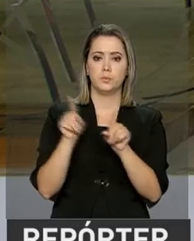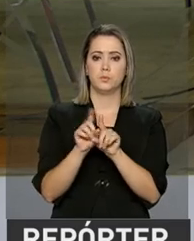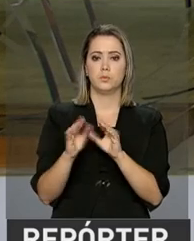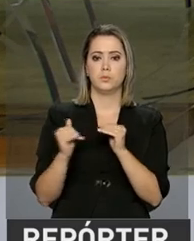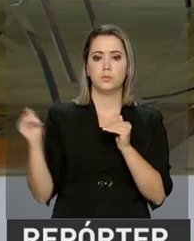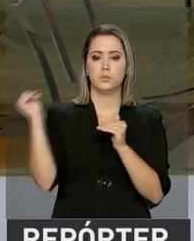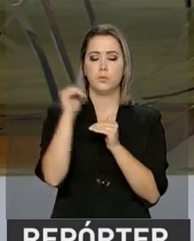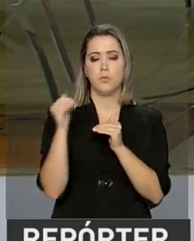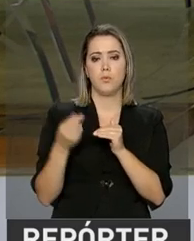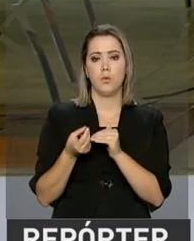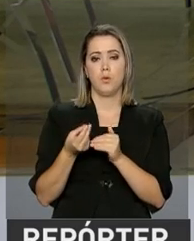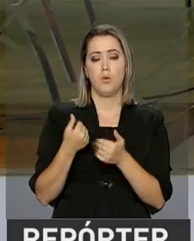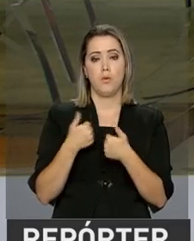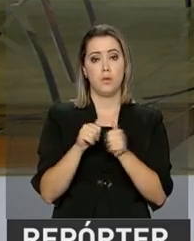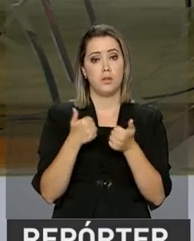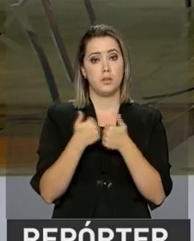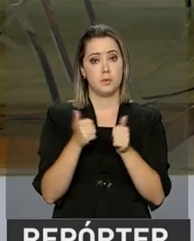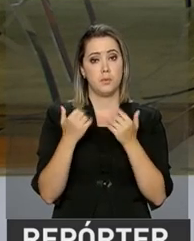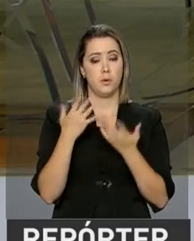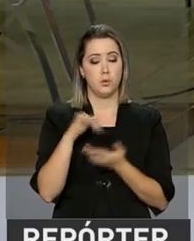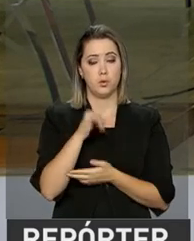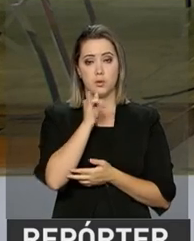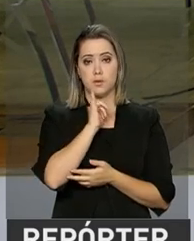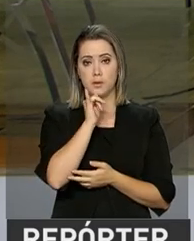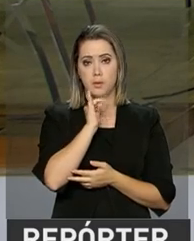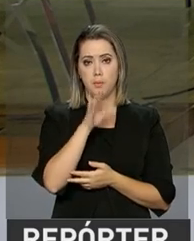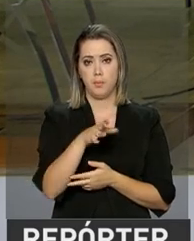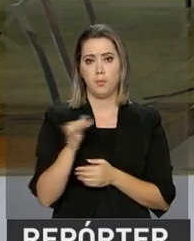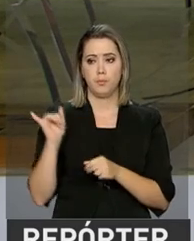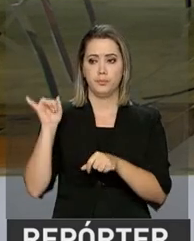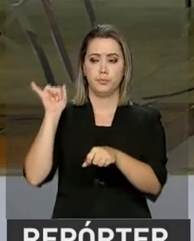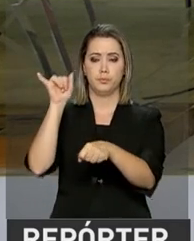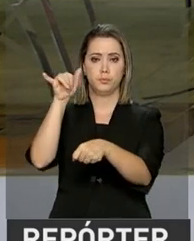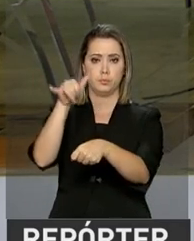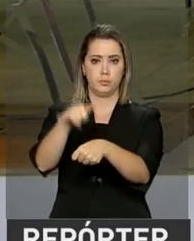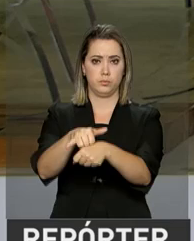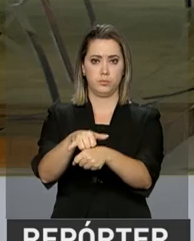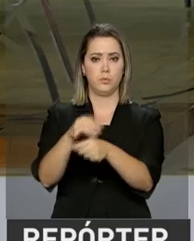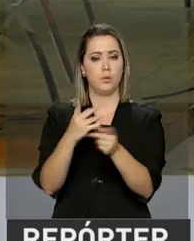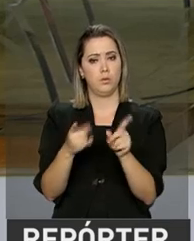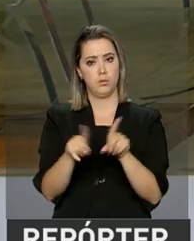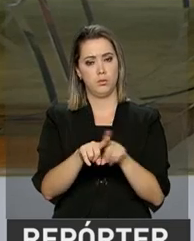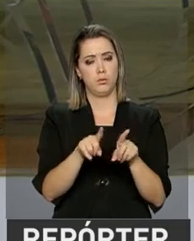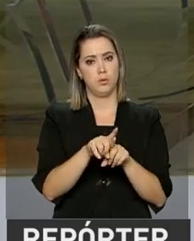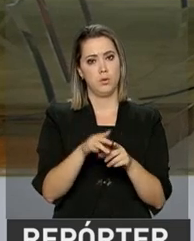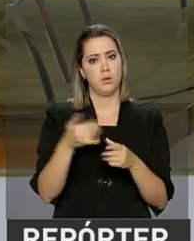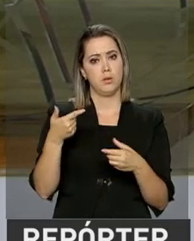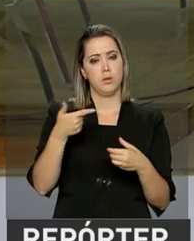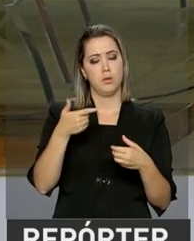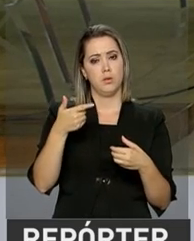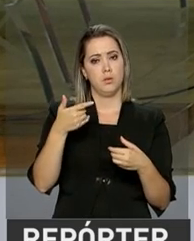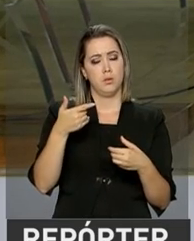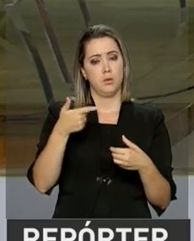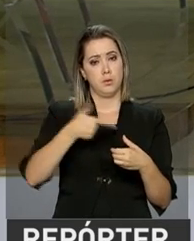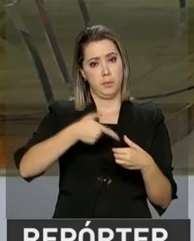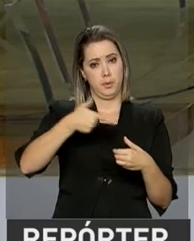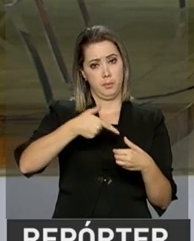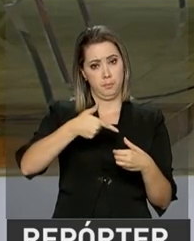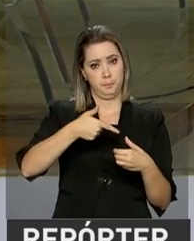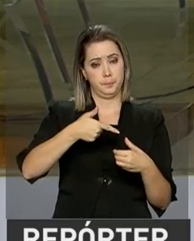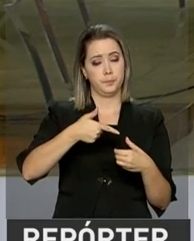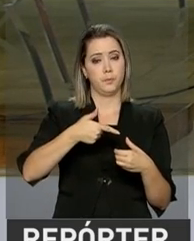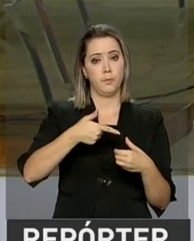de preços foi o de transportes como por exemplo passagens aéreas e combustíveis o IPCA